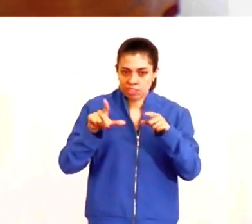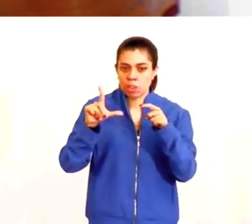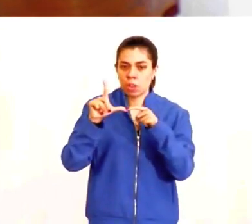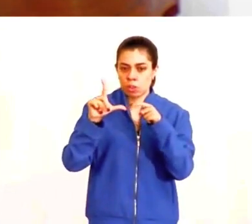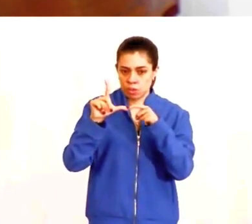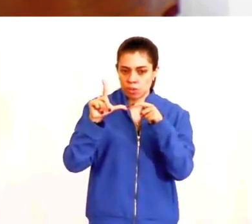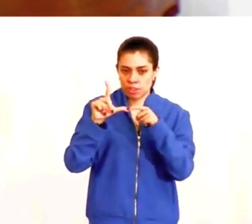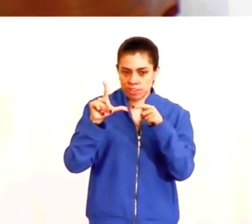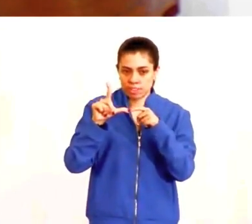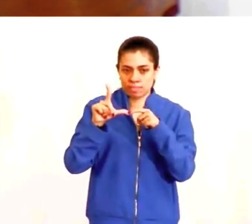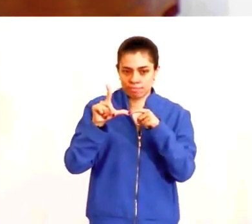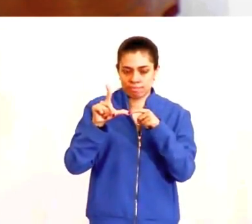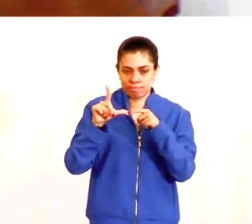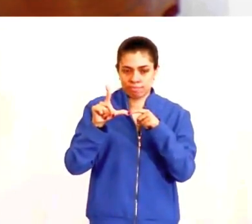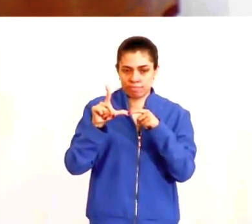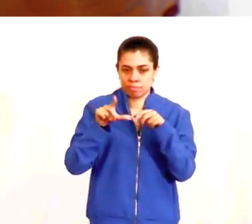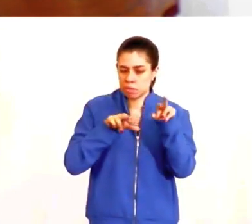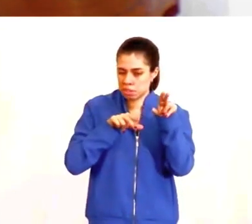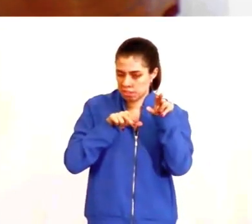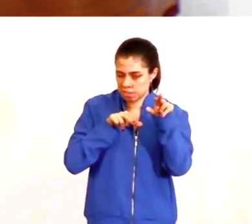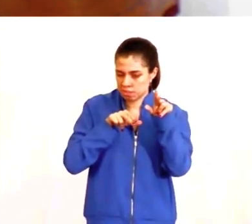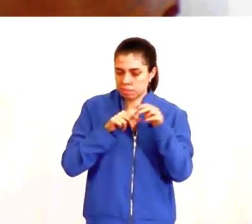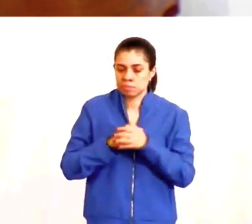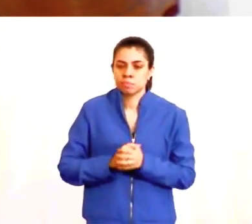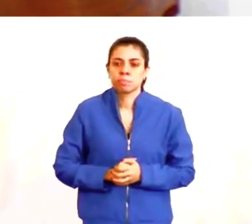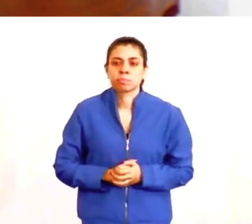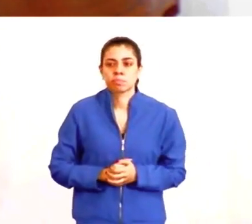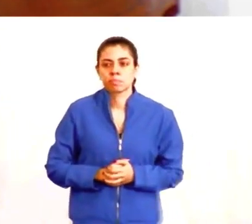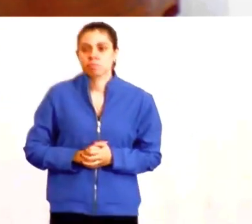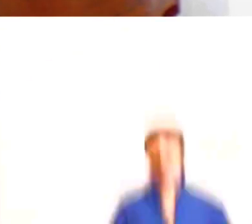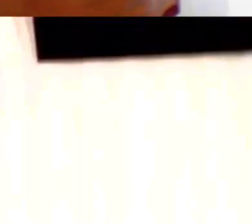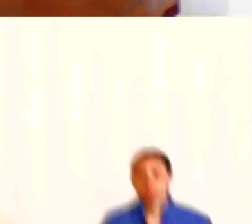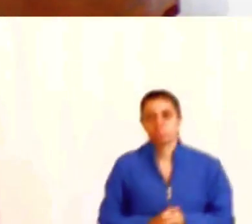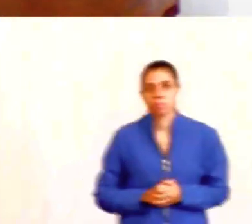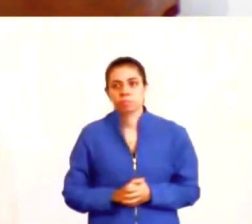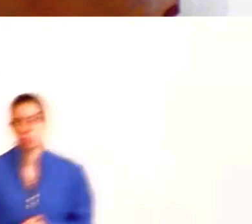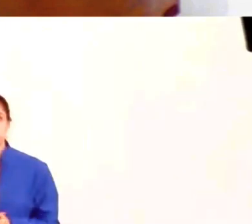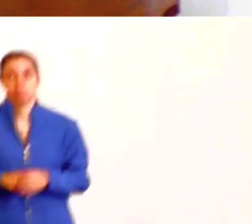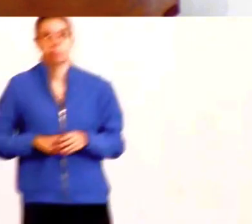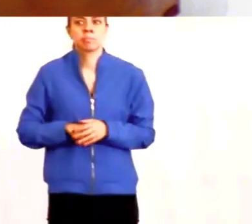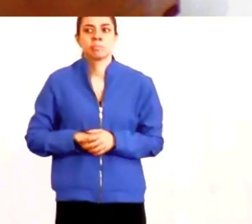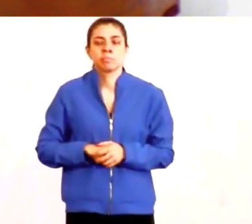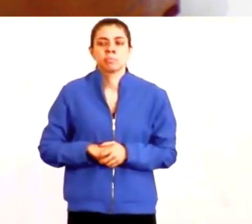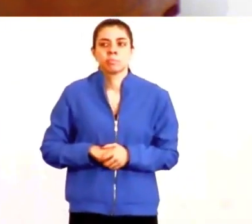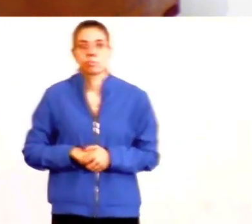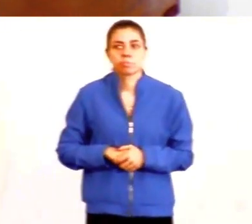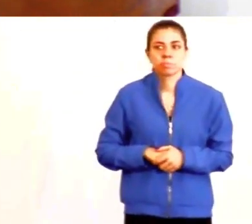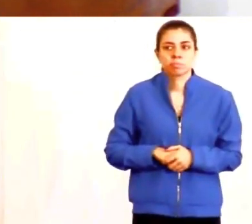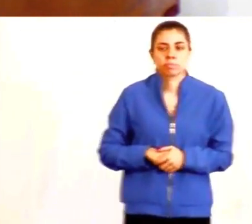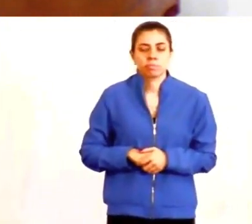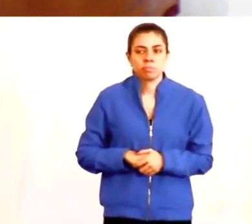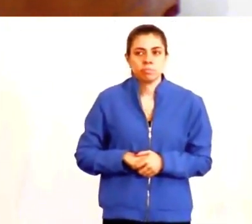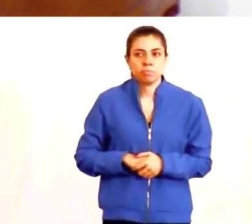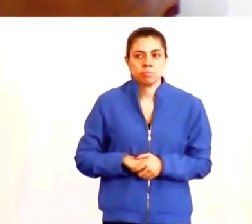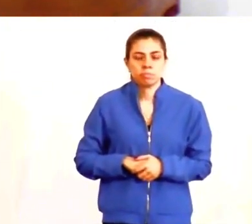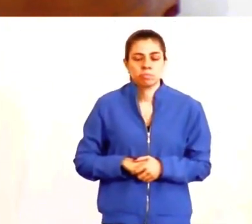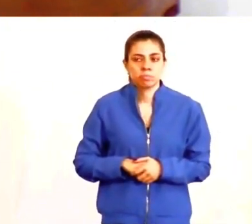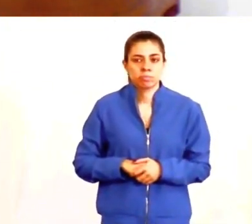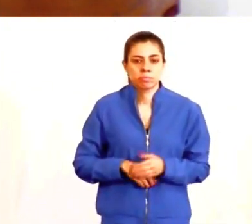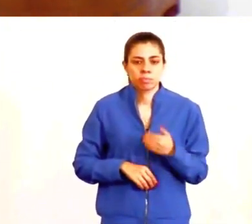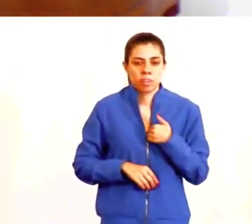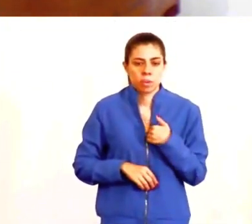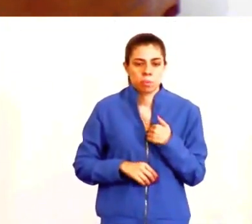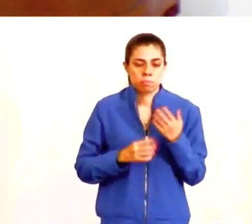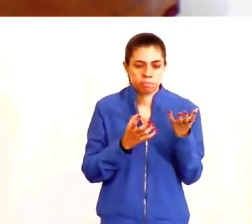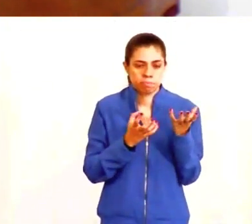visão, essa ideia de sinótico, e também com o apoio do evangelho de João. E meu pensamento é